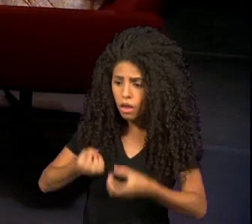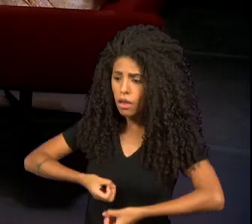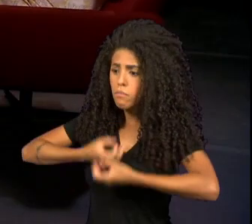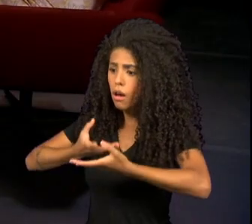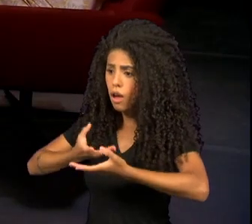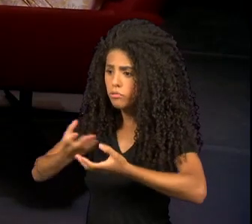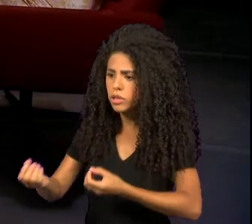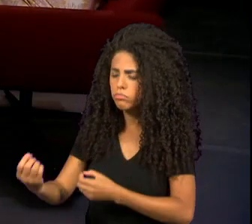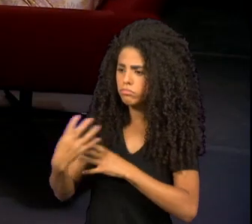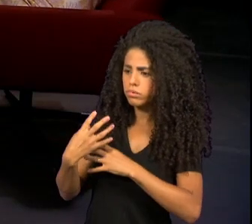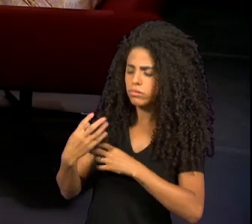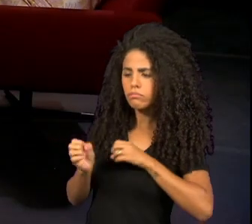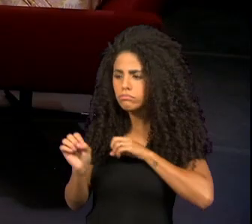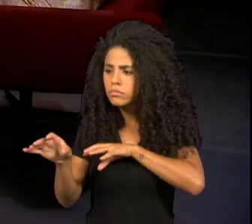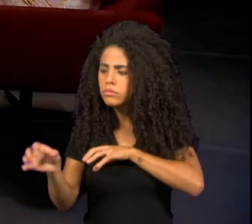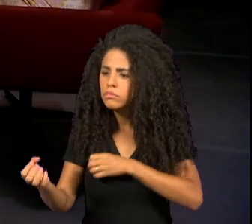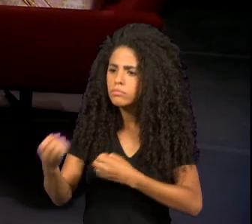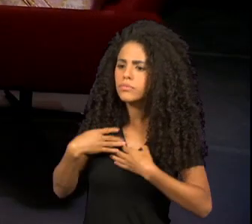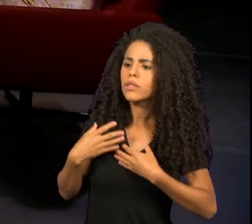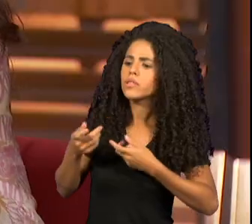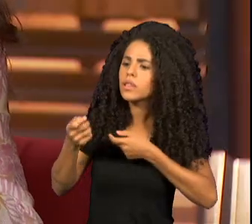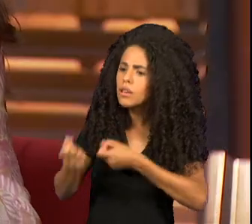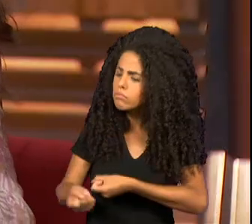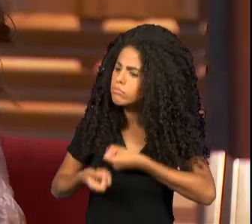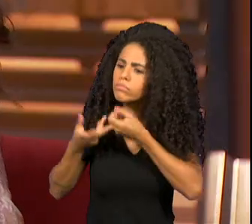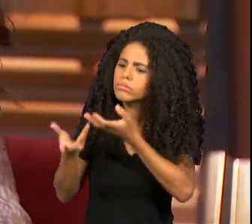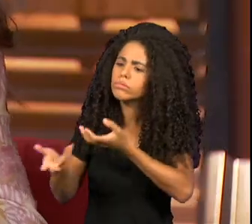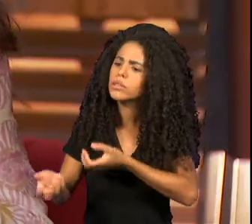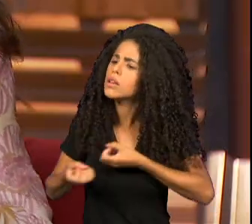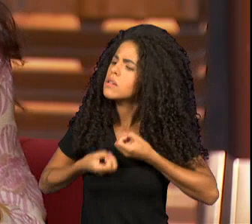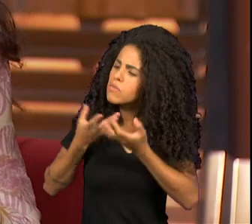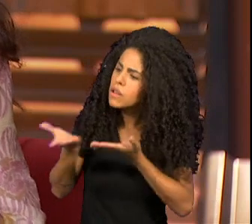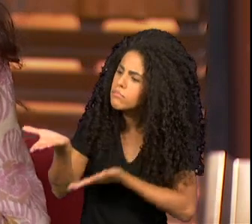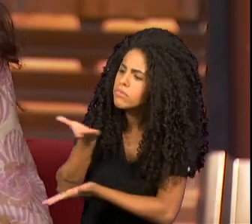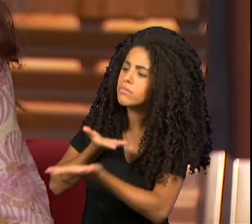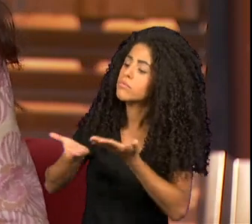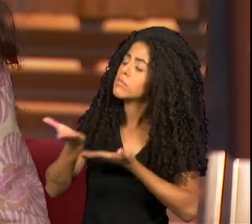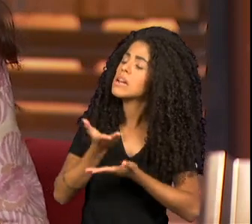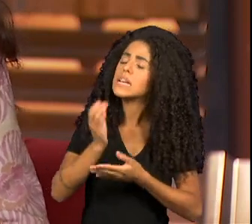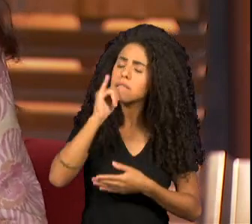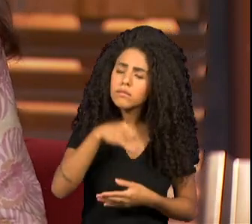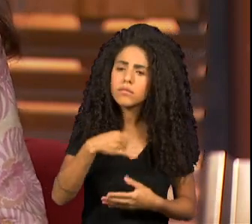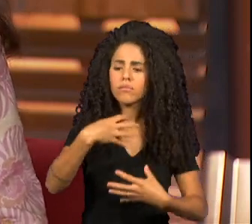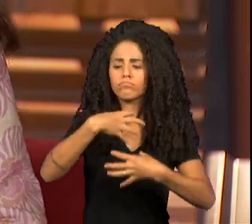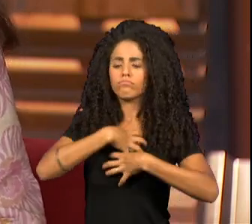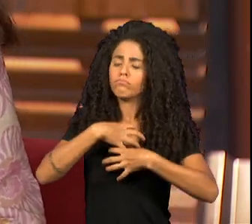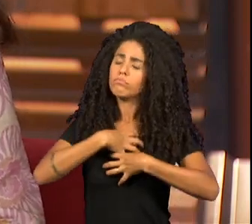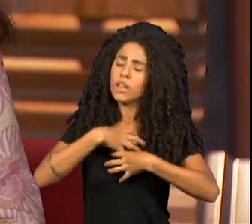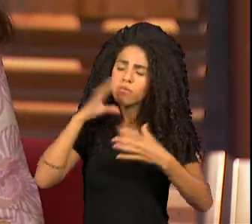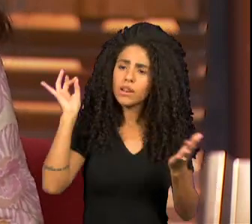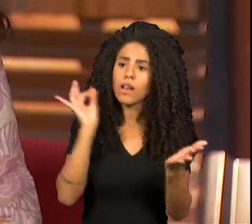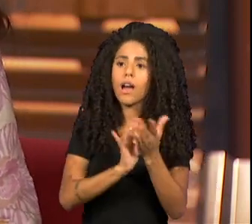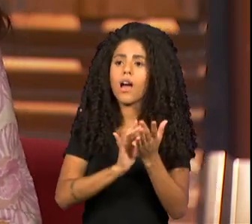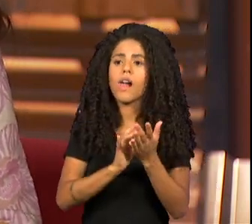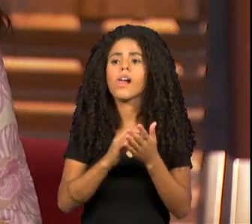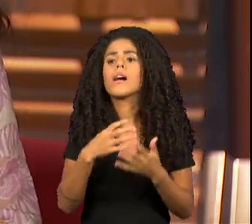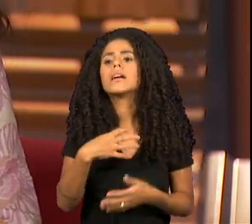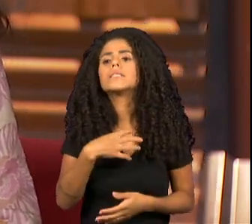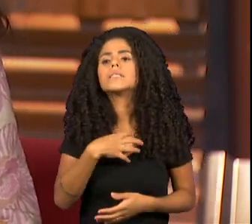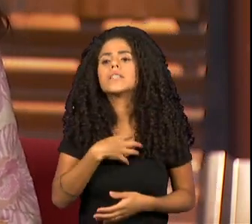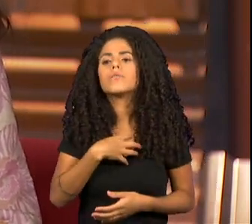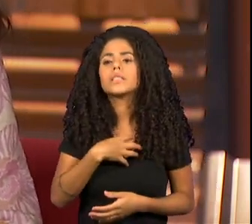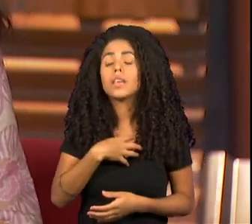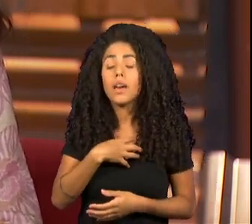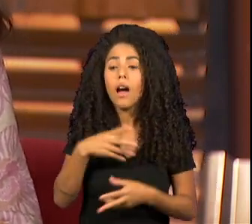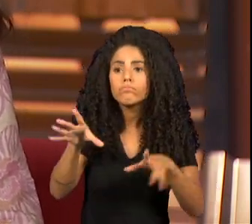sabe assim trocar um pouco essa essas experiências esses sentimentos e abre assim os